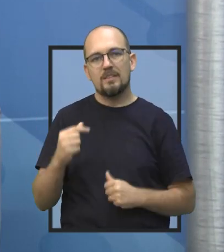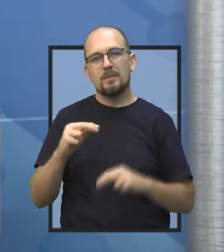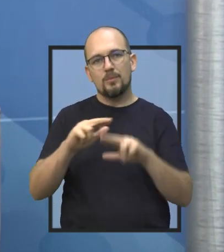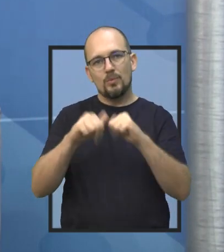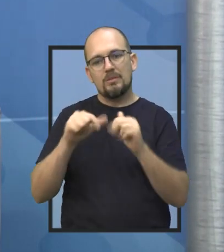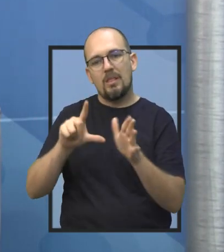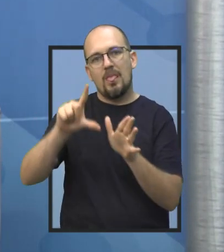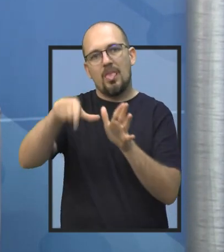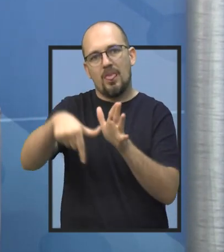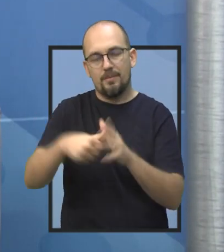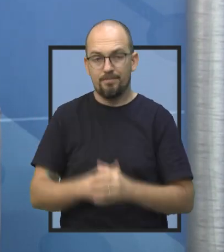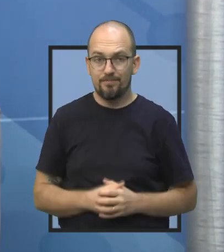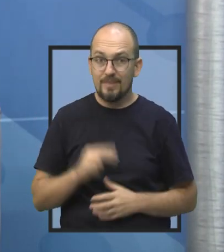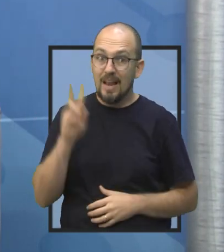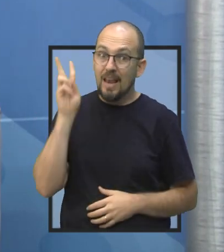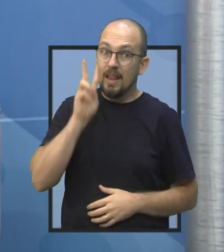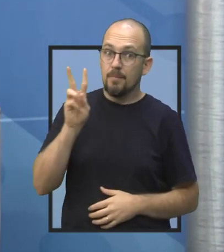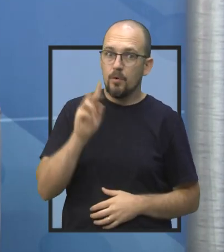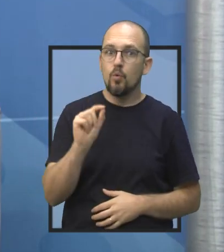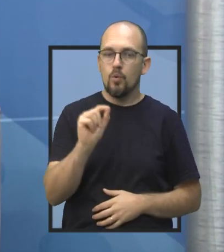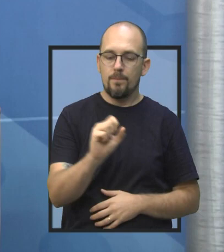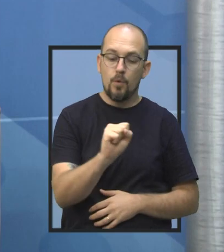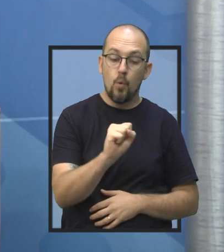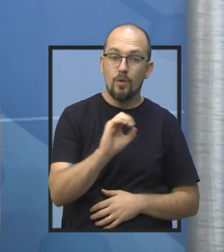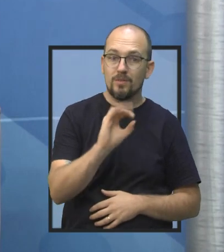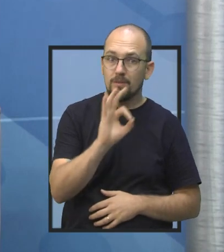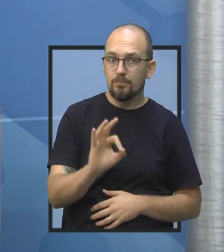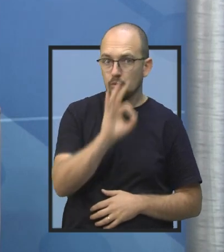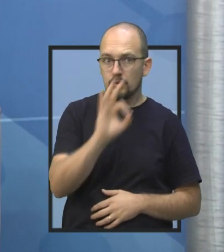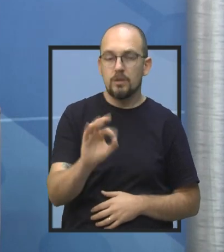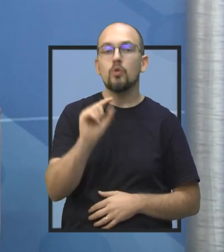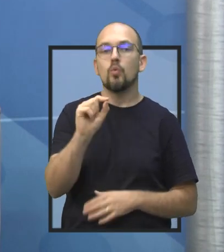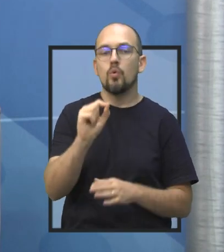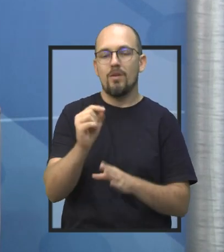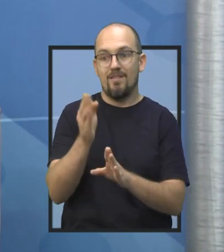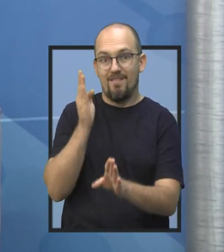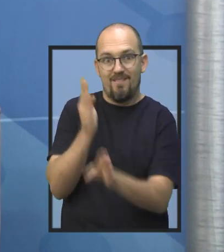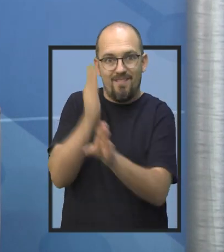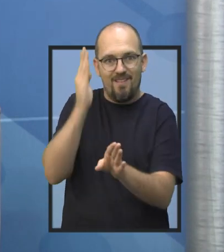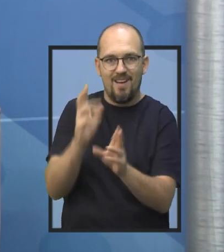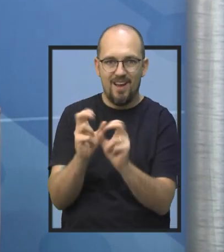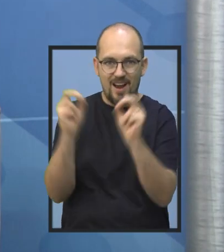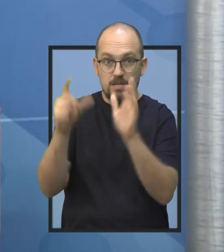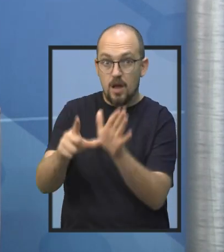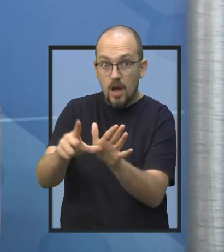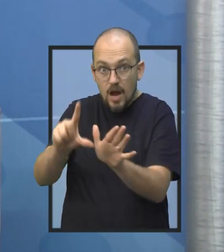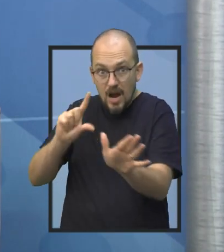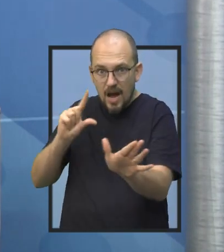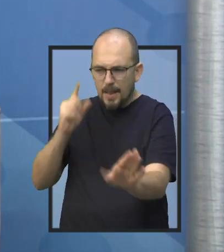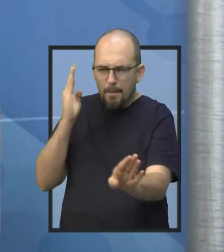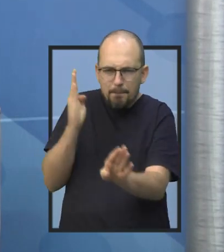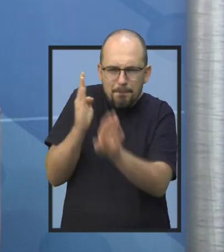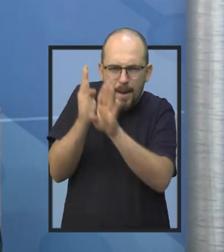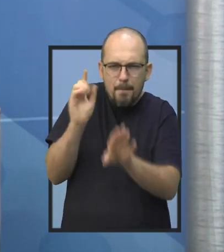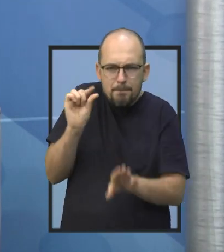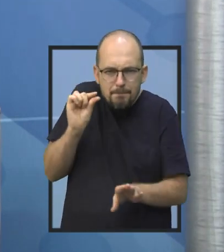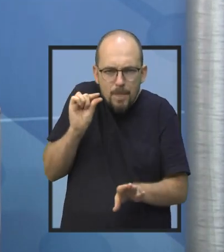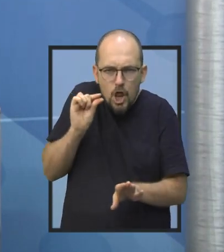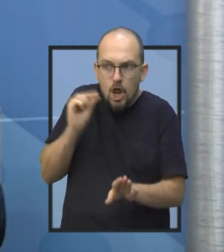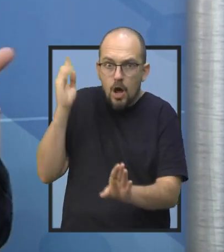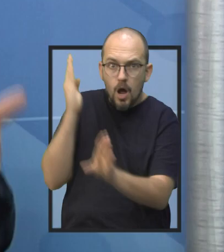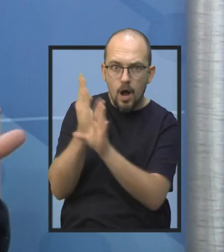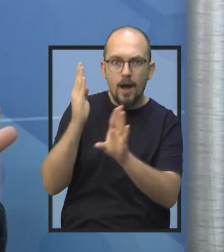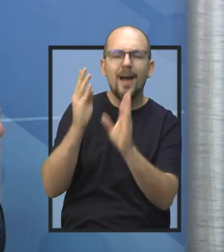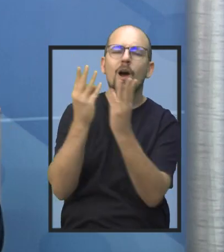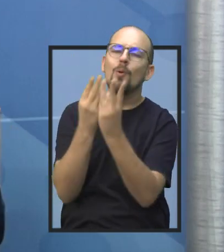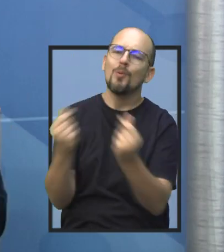em 80% dos casos em que o diagnóstico precoce é feito, as chances de cura são enormes. E